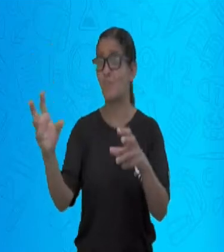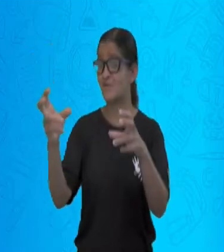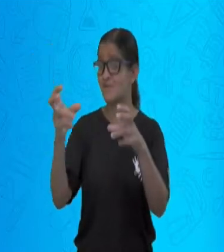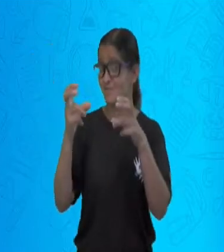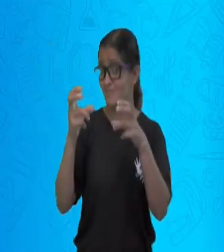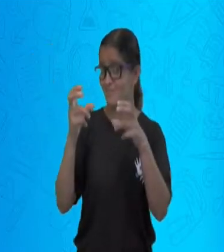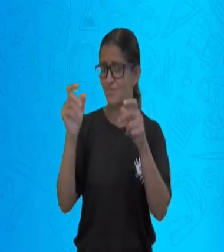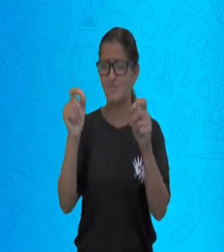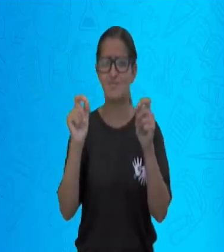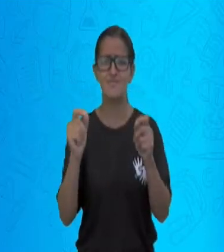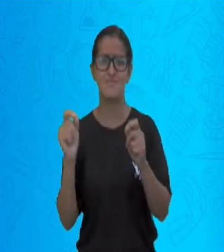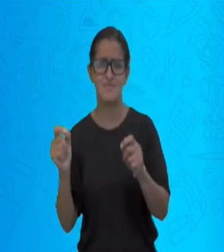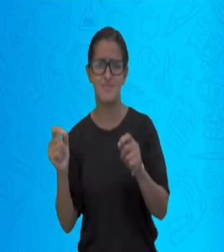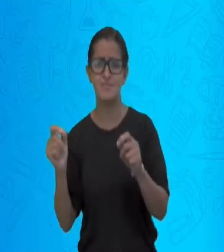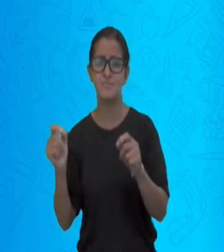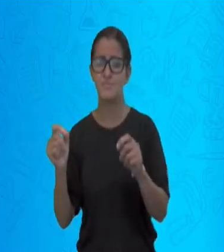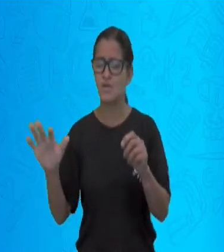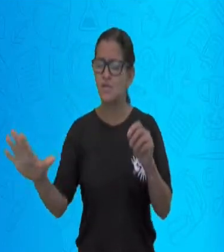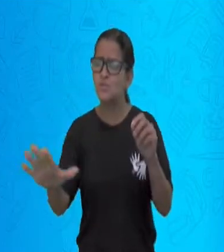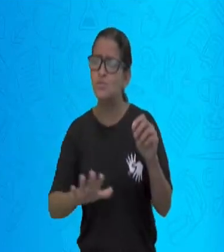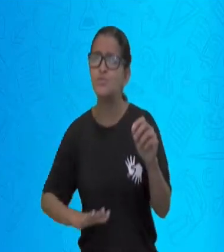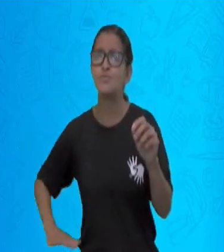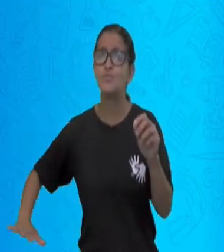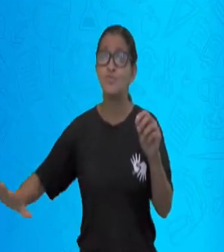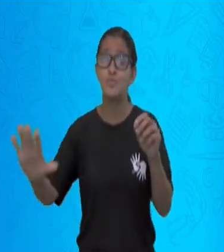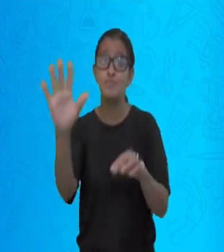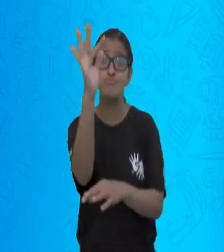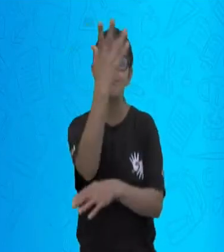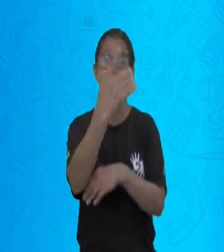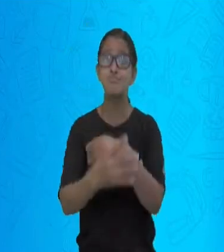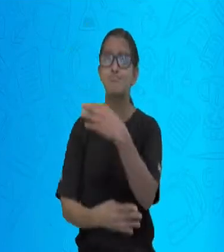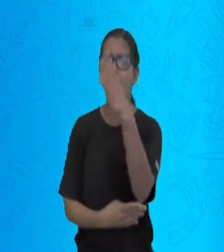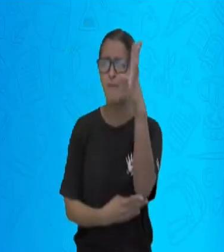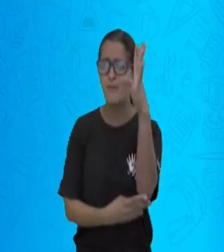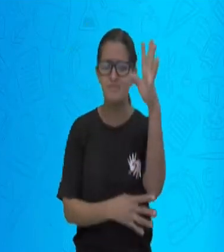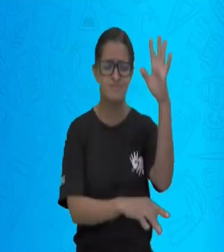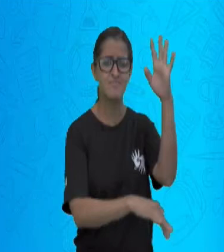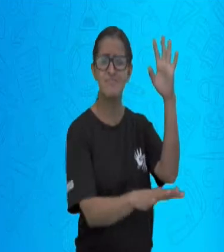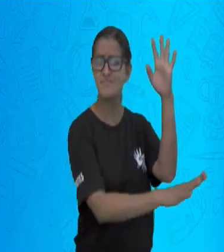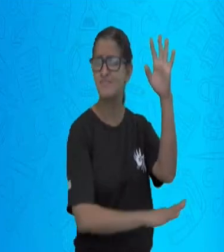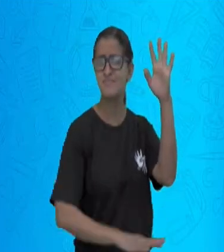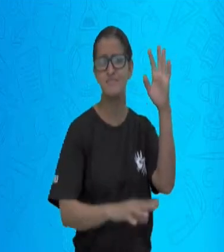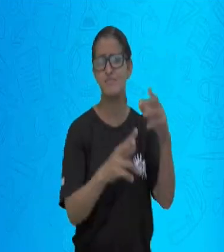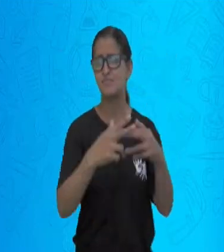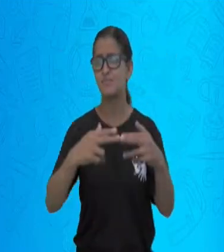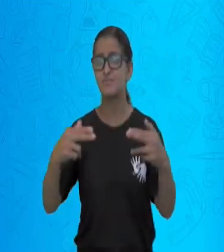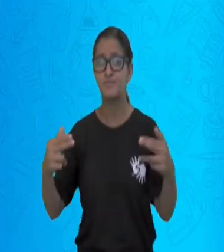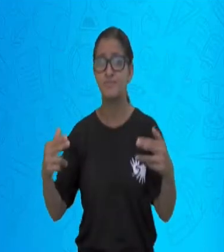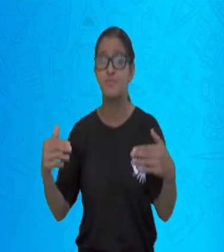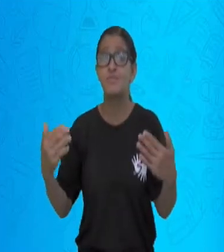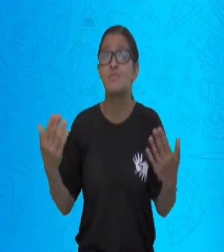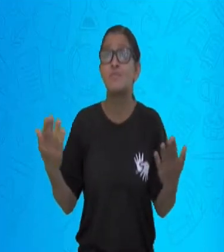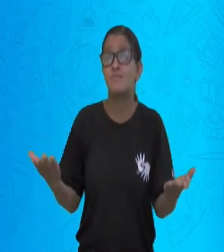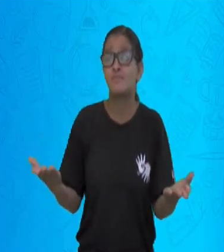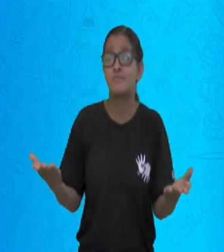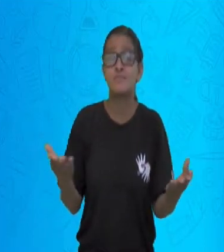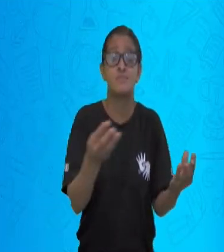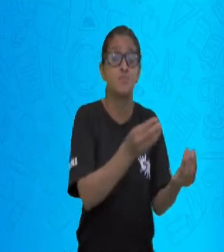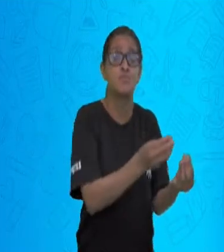perceber no espaço geográfico, no nosso dia a dia, quais são as mudanças que ocorrem e quais são essas permanências que